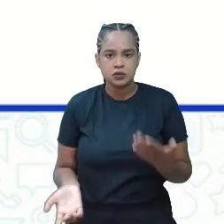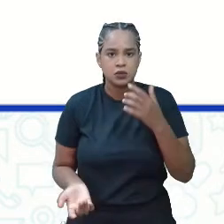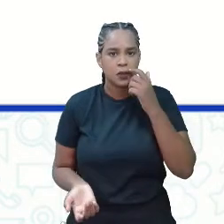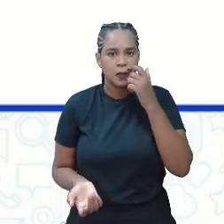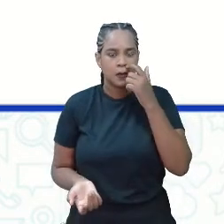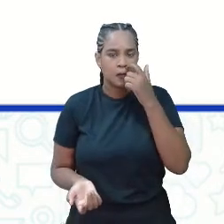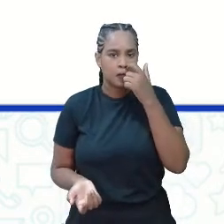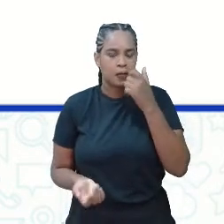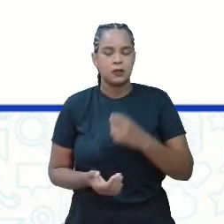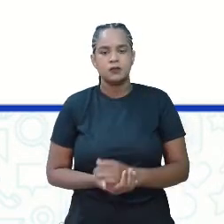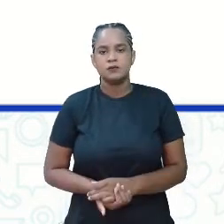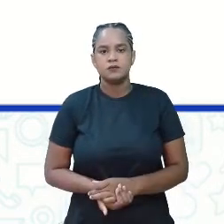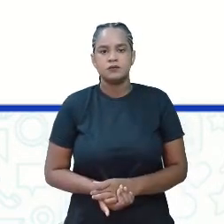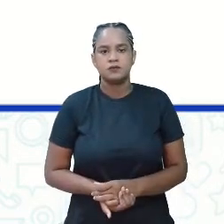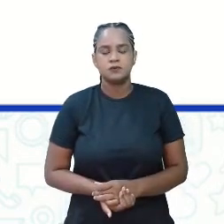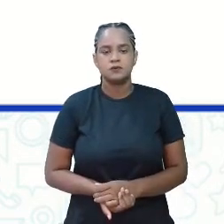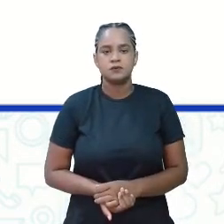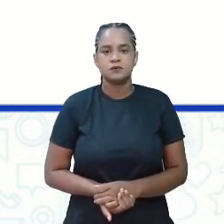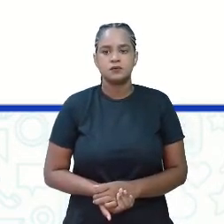de situação.